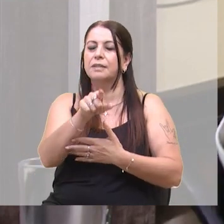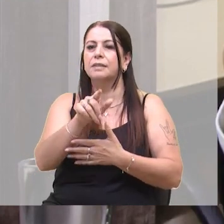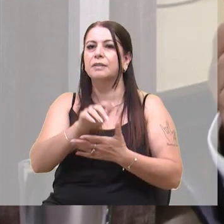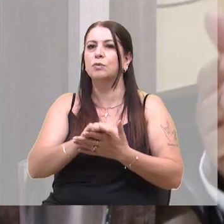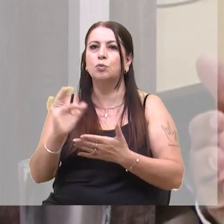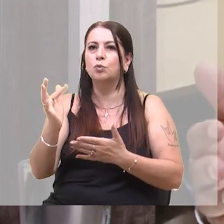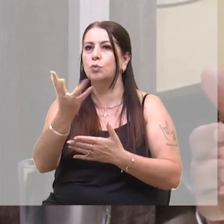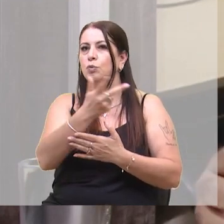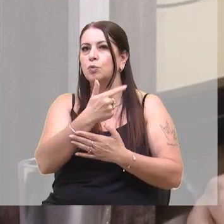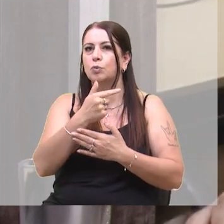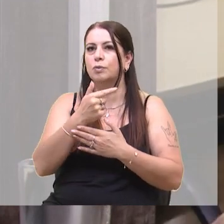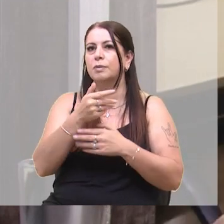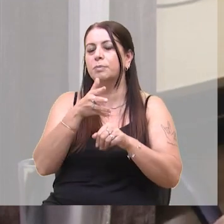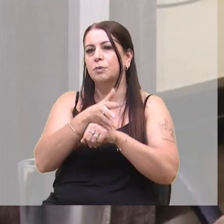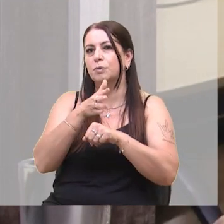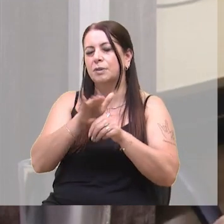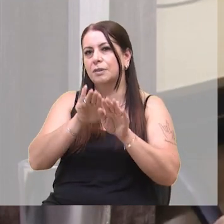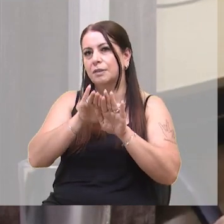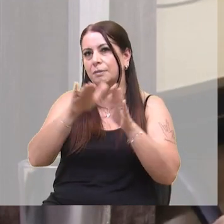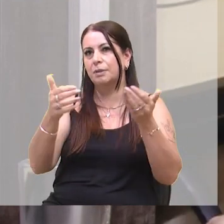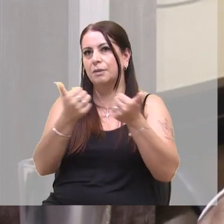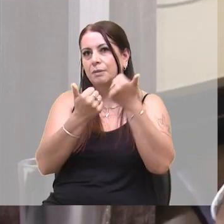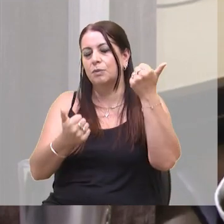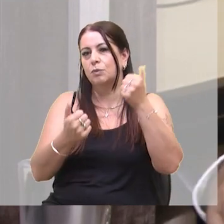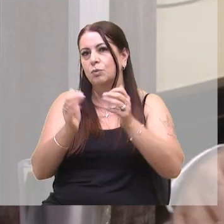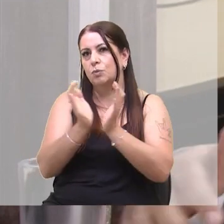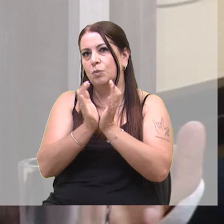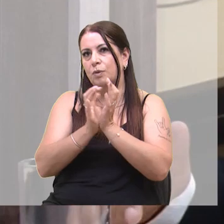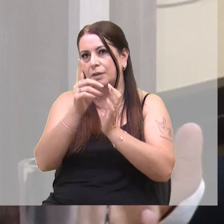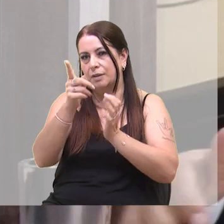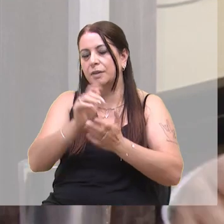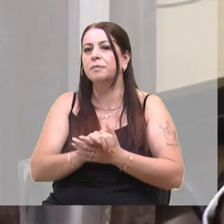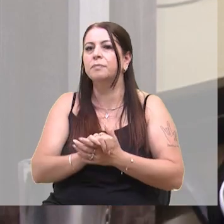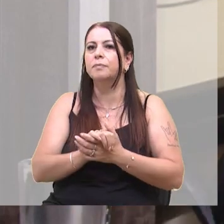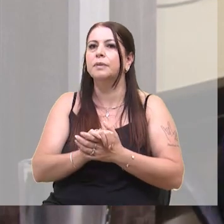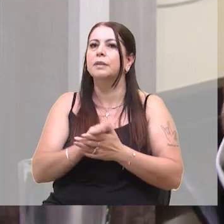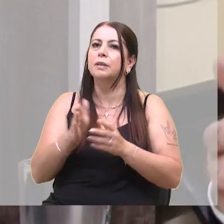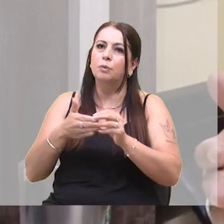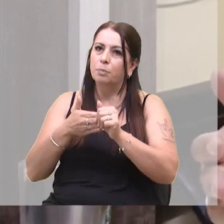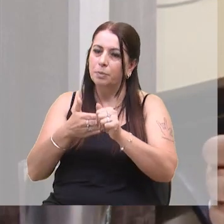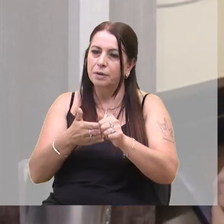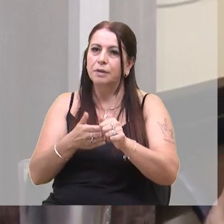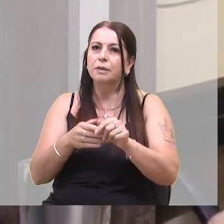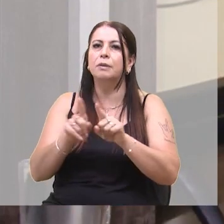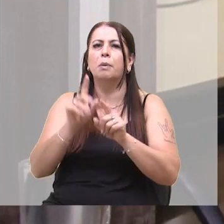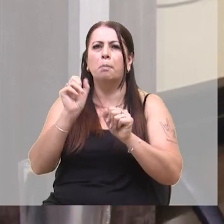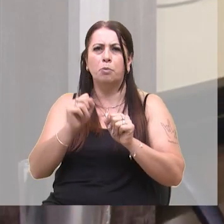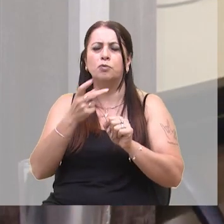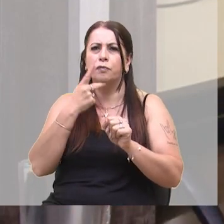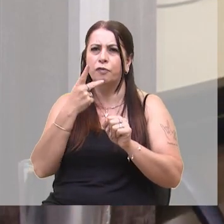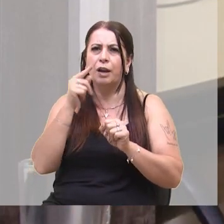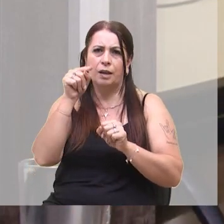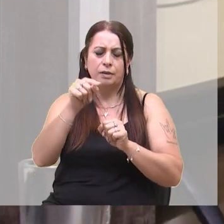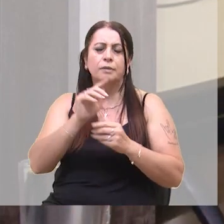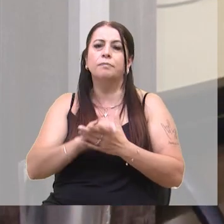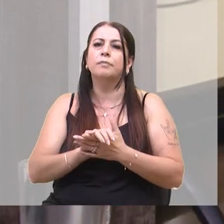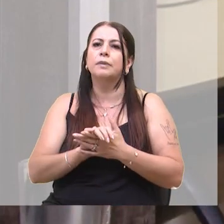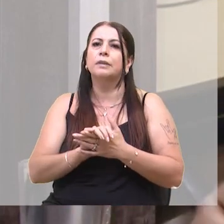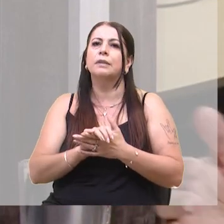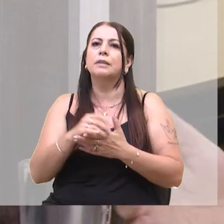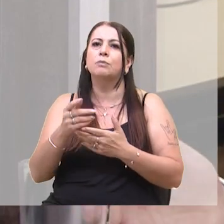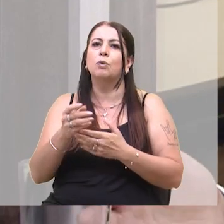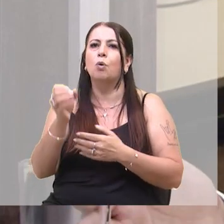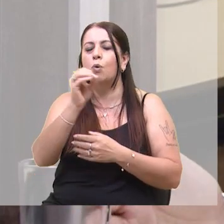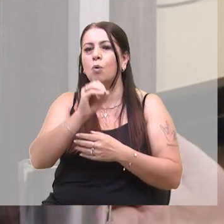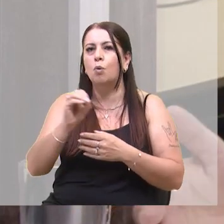lhe parabenizar de novo, sendo extensivo a todos os integrantes da mesa diretora, os seus quatro colegas que lhe acompanham,